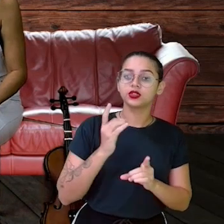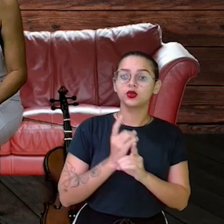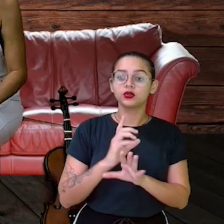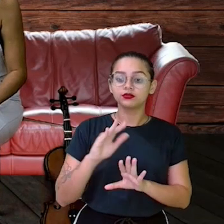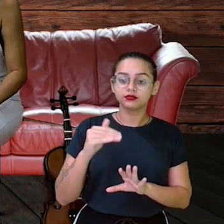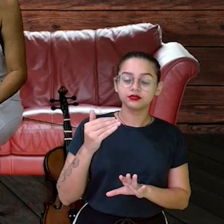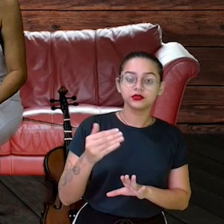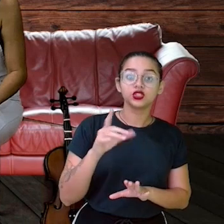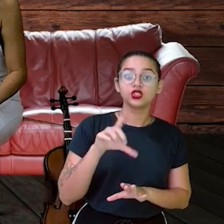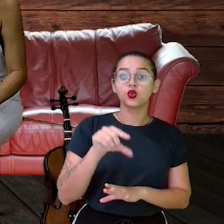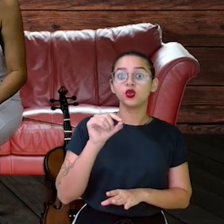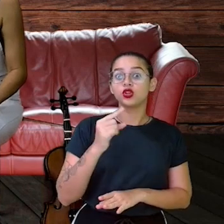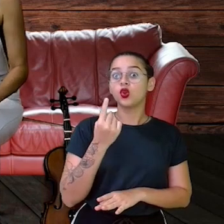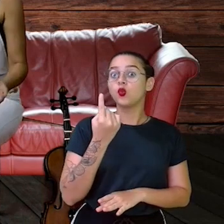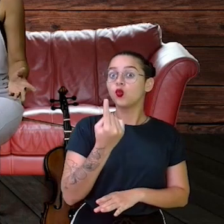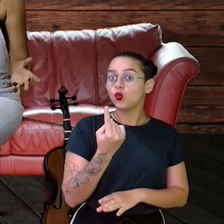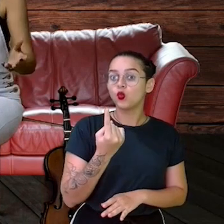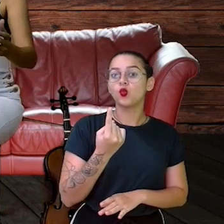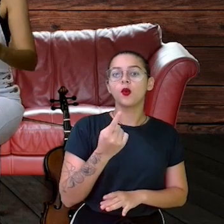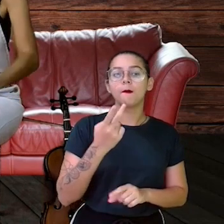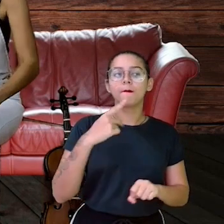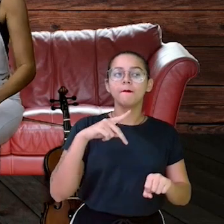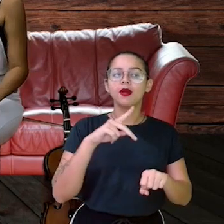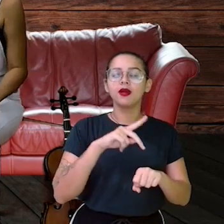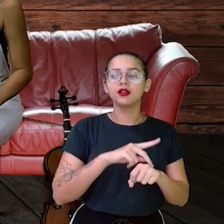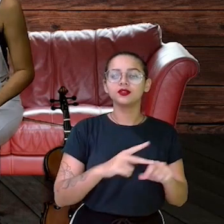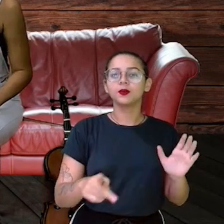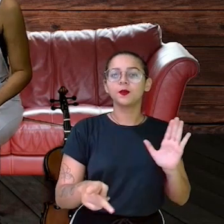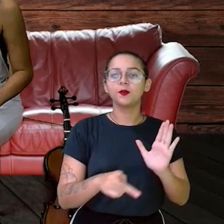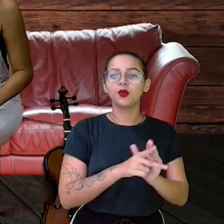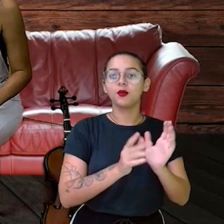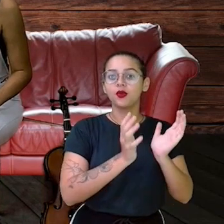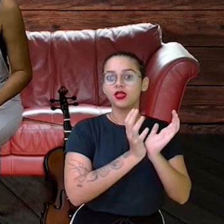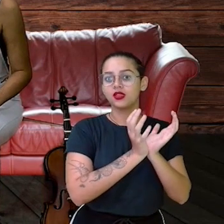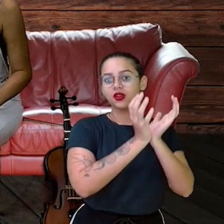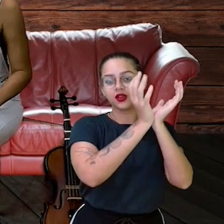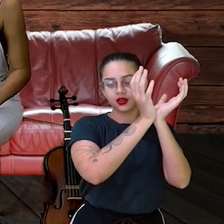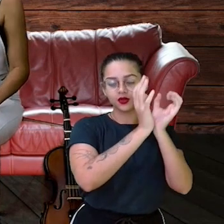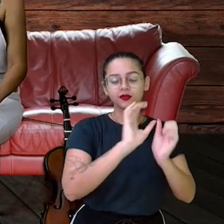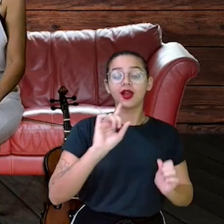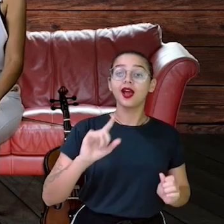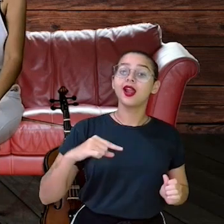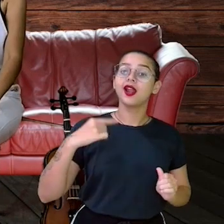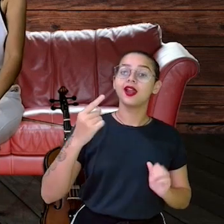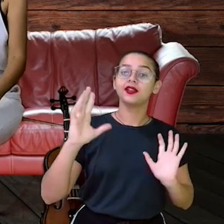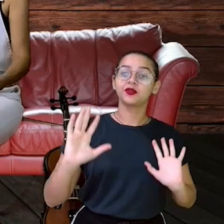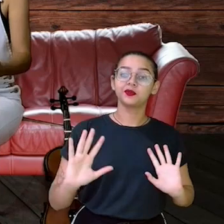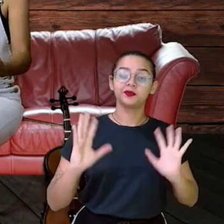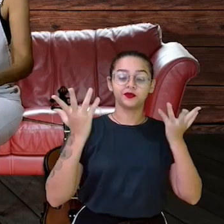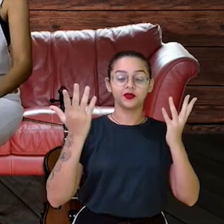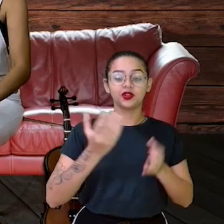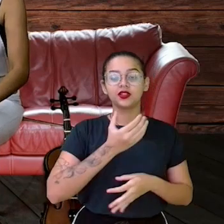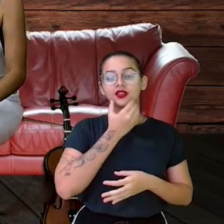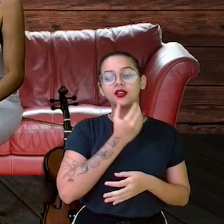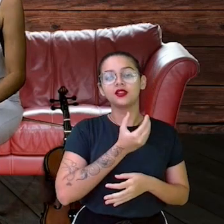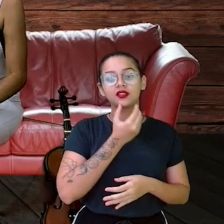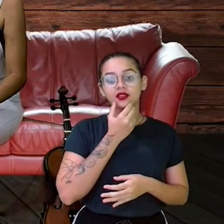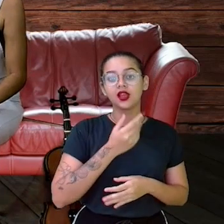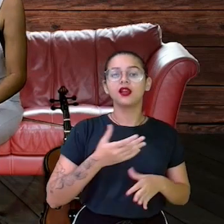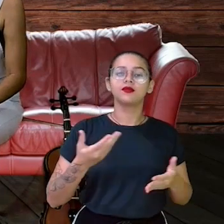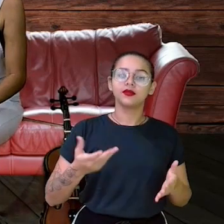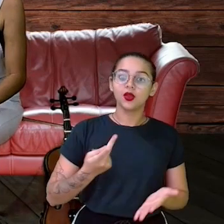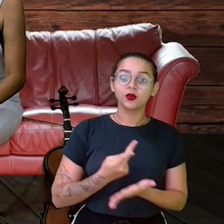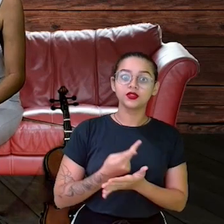país da Copa. Olha, além de comemorar o Natal nesse mês de dezembro, nós também estamos vivenciando